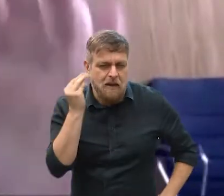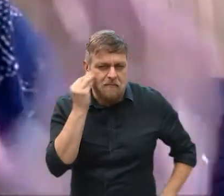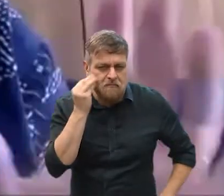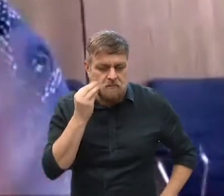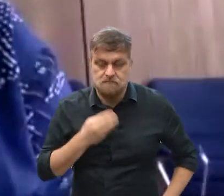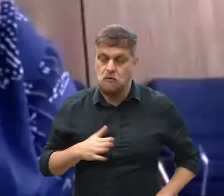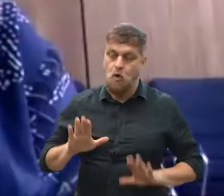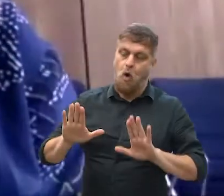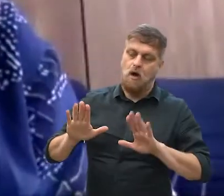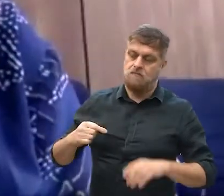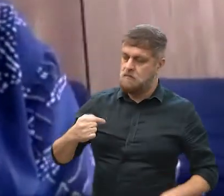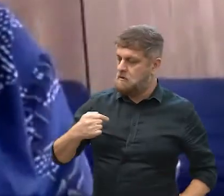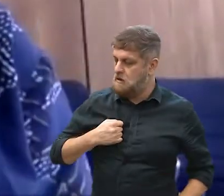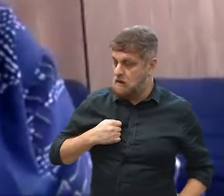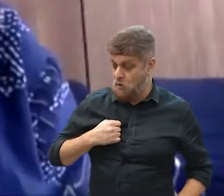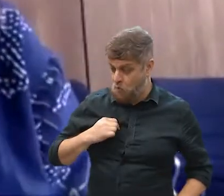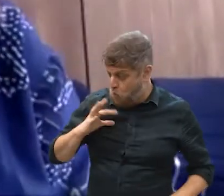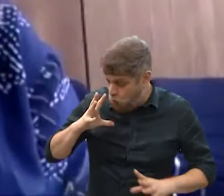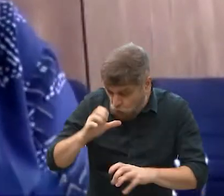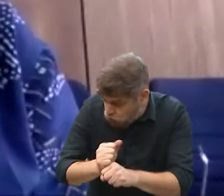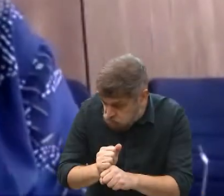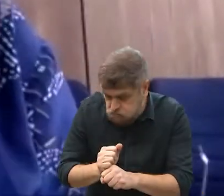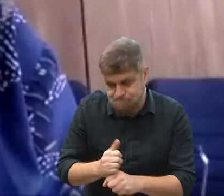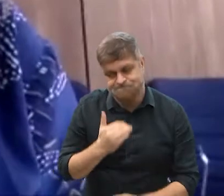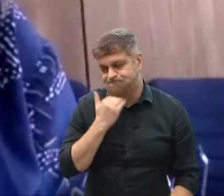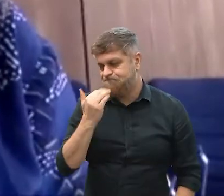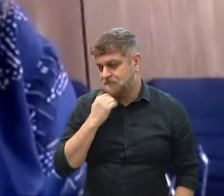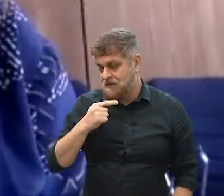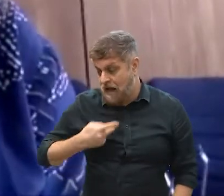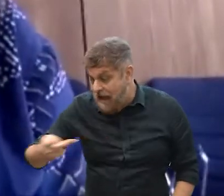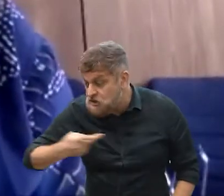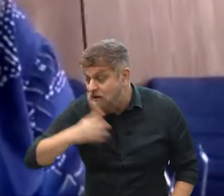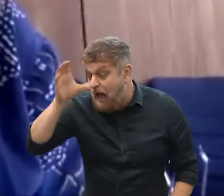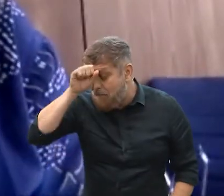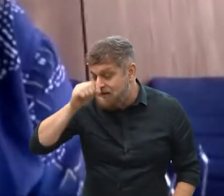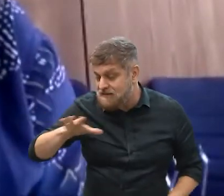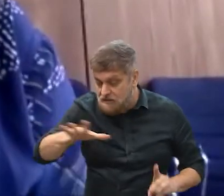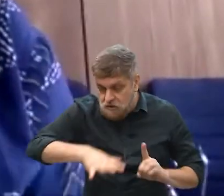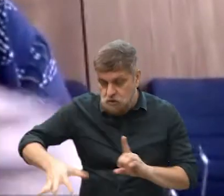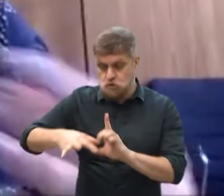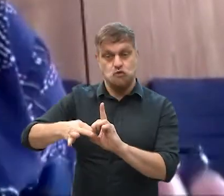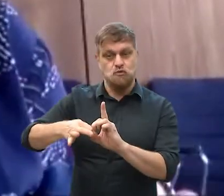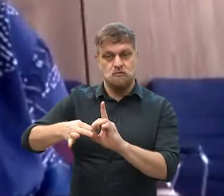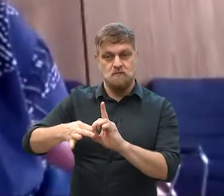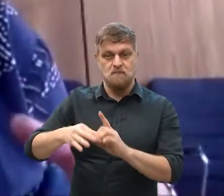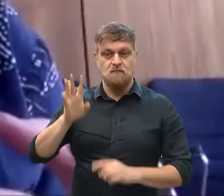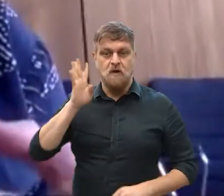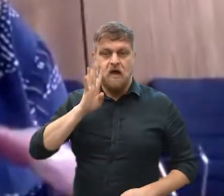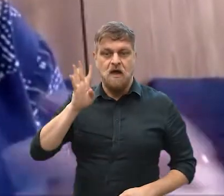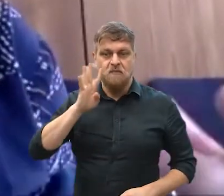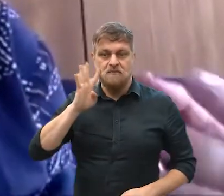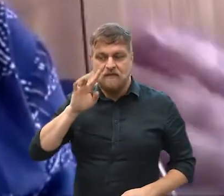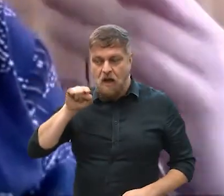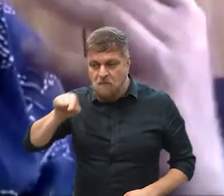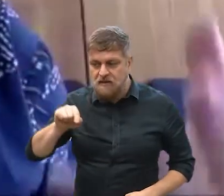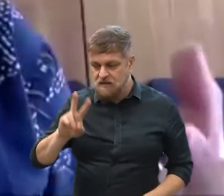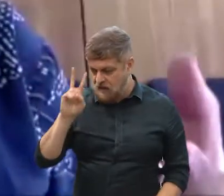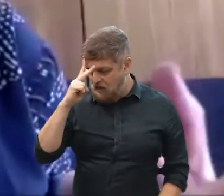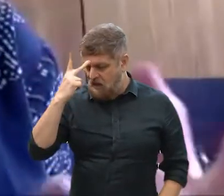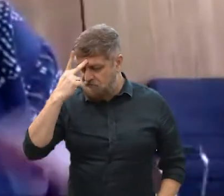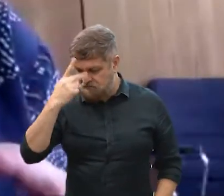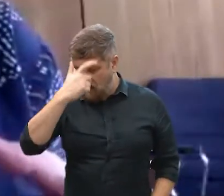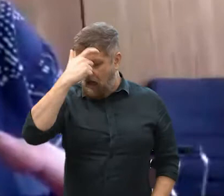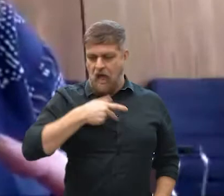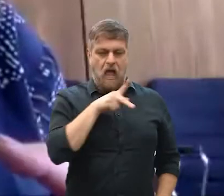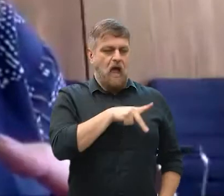saber, e um dia eu virei para eles e falei, olha, eu não sei tudo, mas eu tô aqui para aprender com vocês. E foi muito bacana, porque mudou um pouco dessa visão que eles